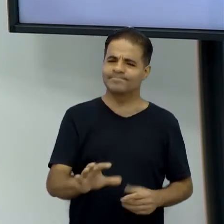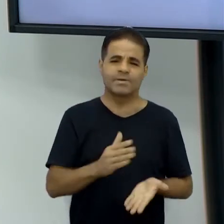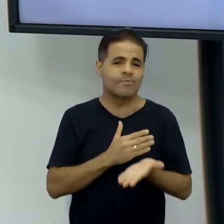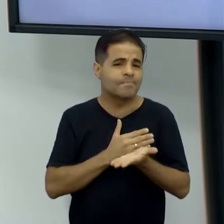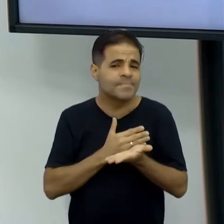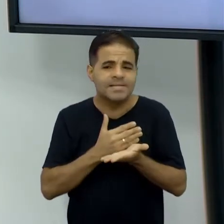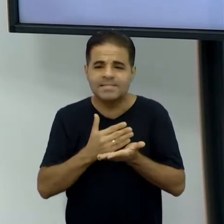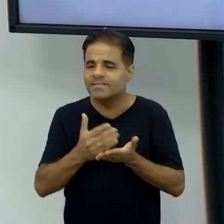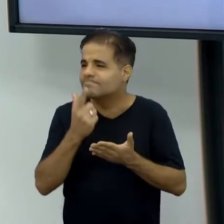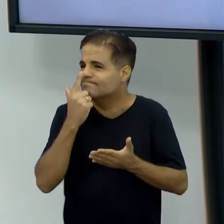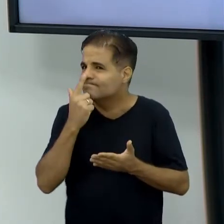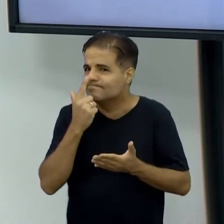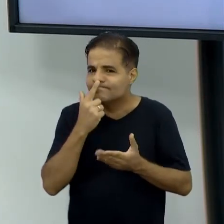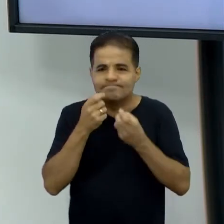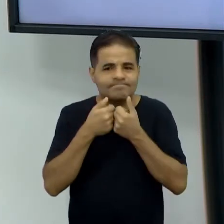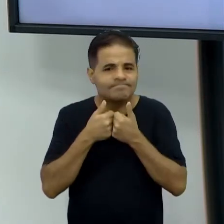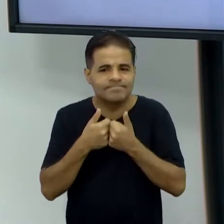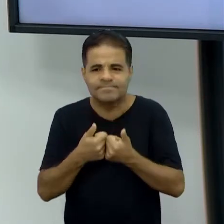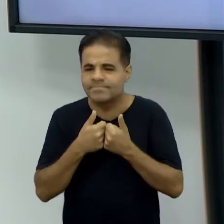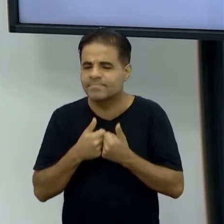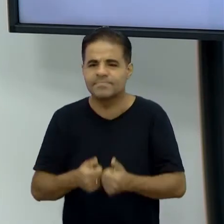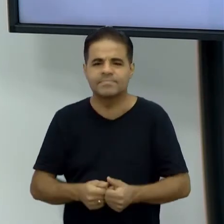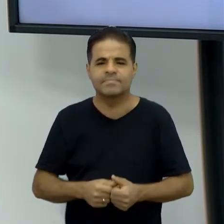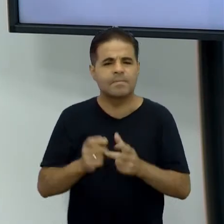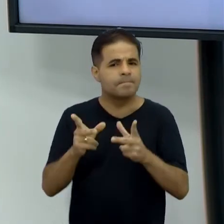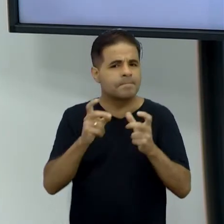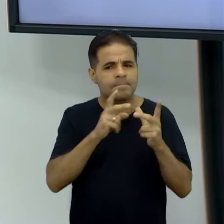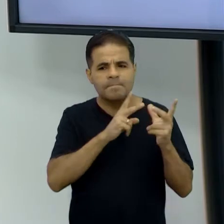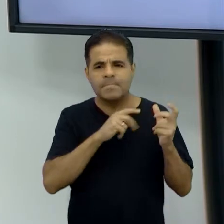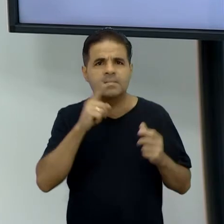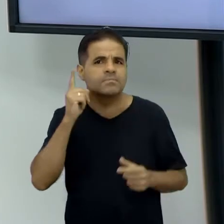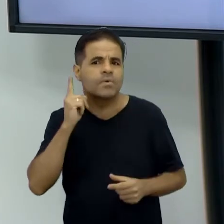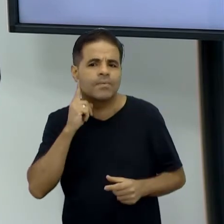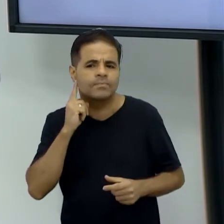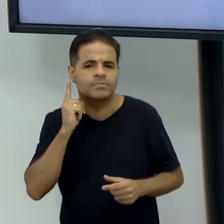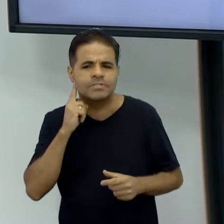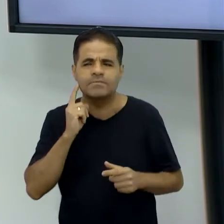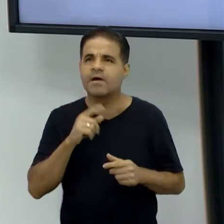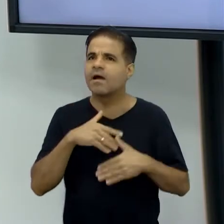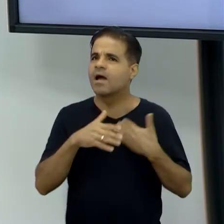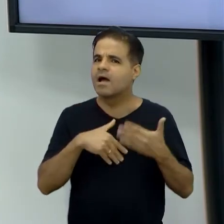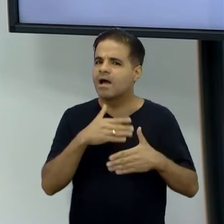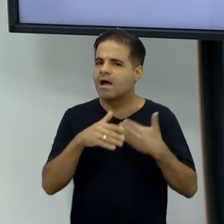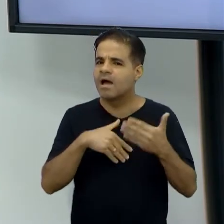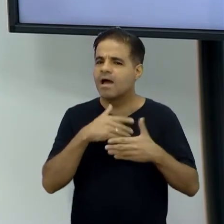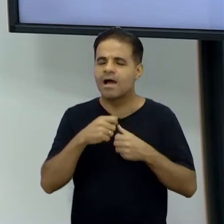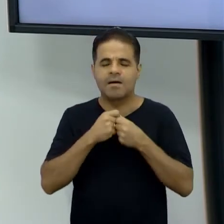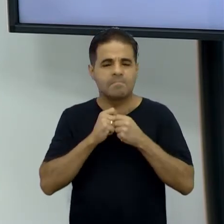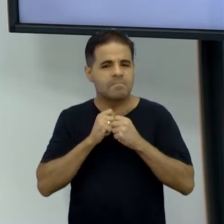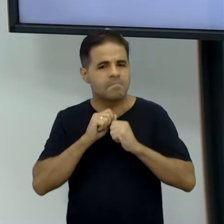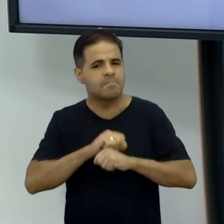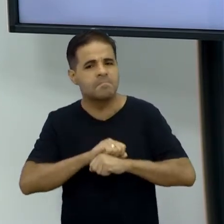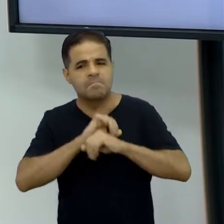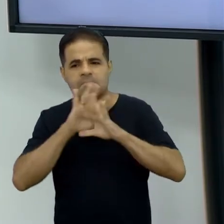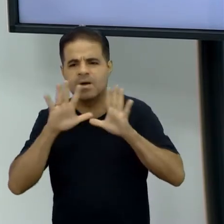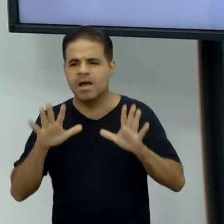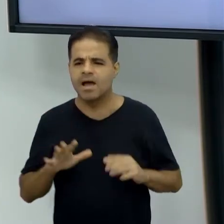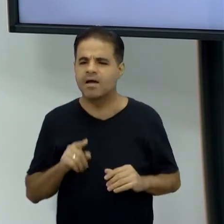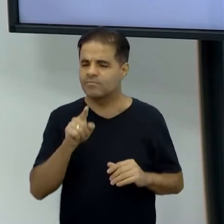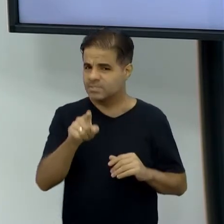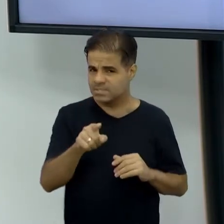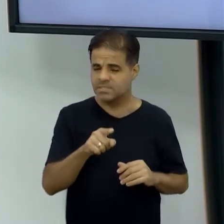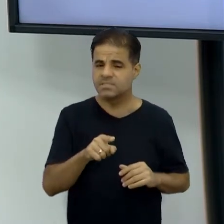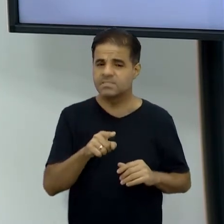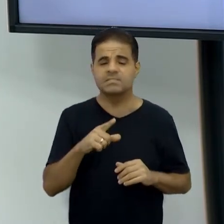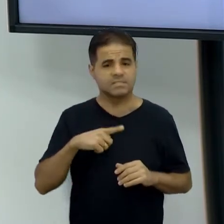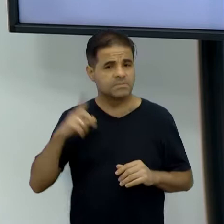ficar familiar. Né? Então, a questão da percepção auditiva, ela estaria mais aflorada. Então, para vocês